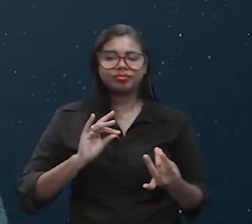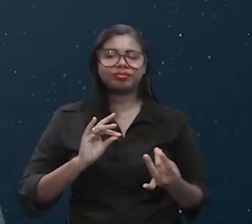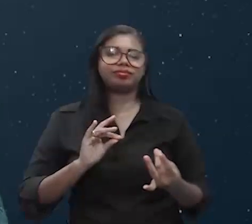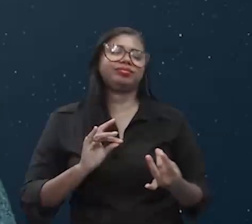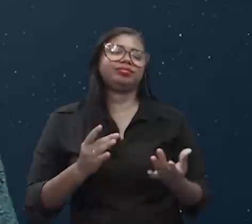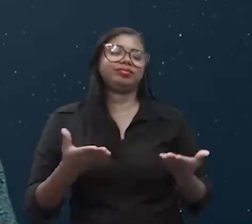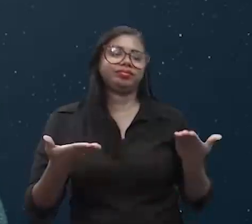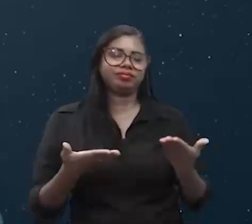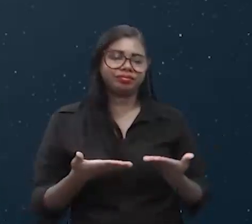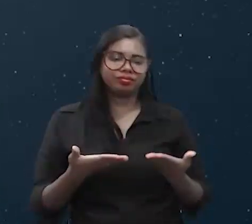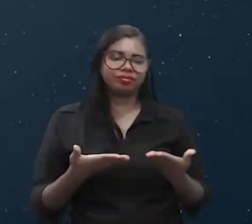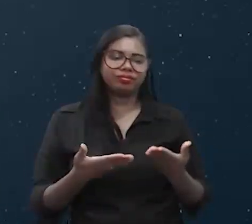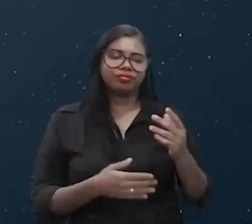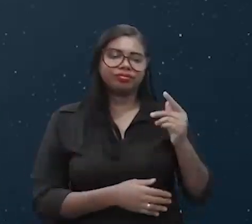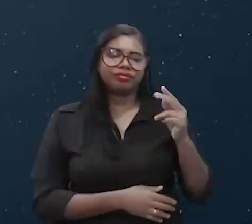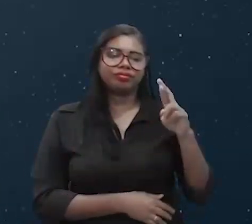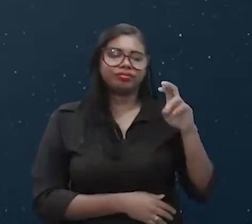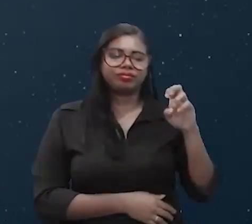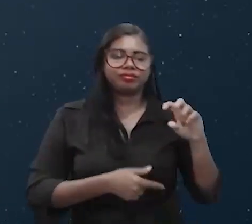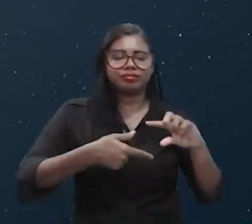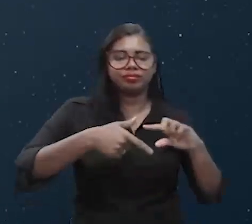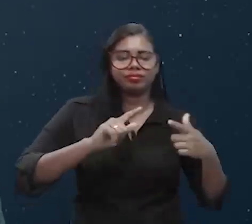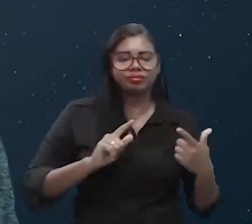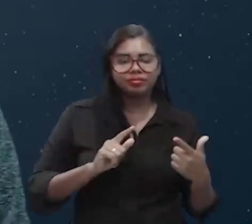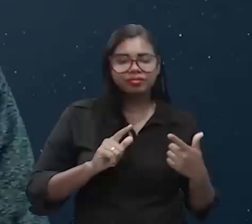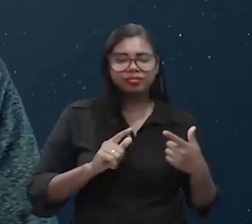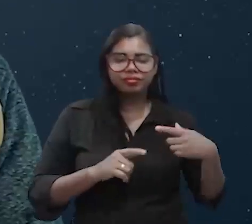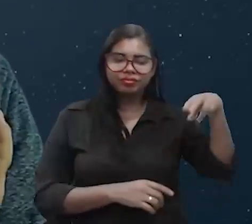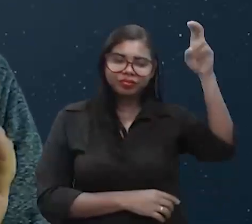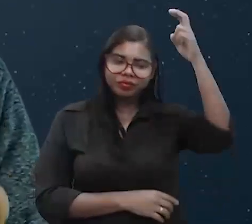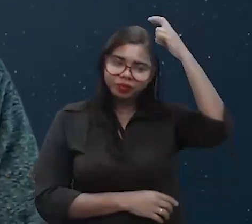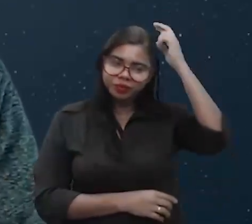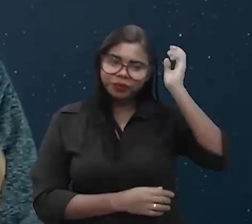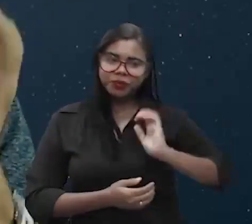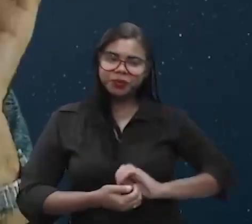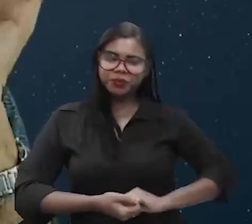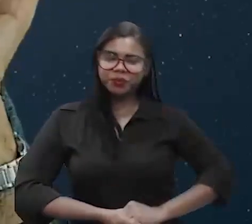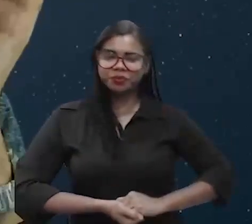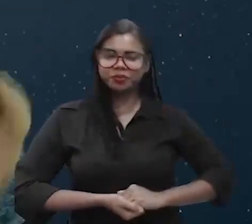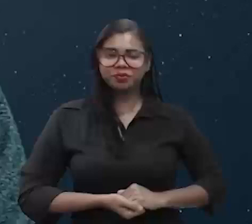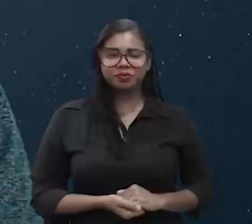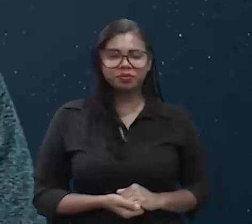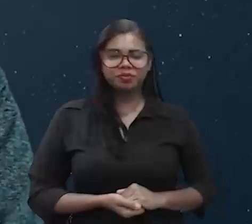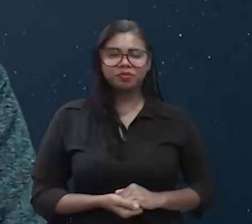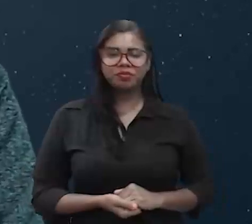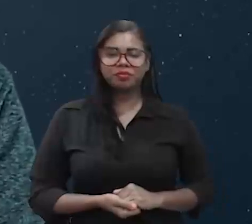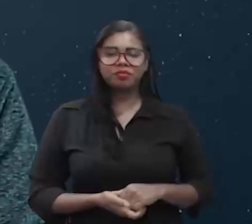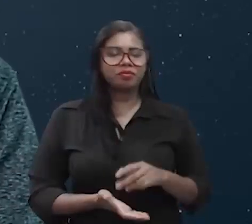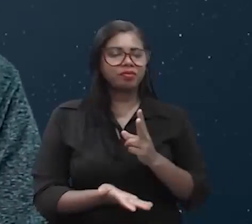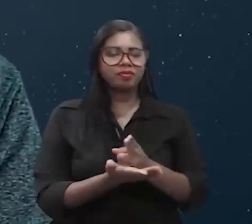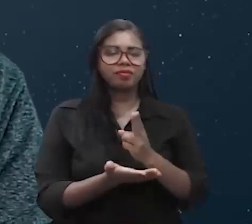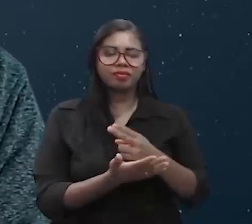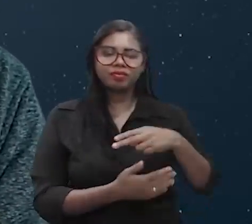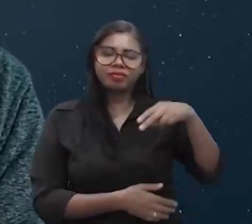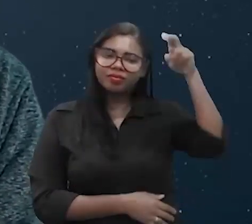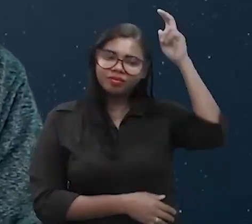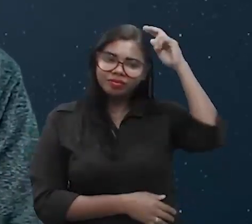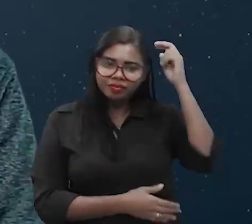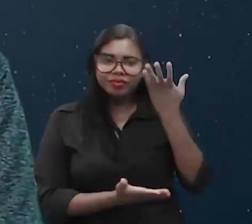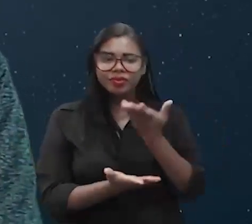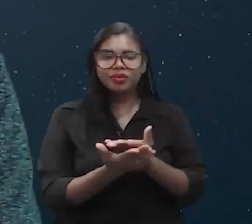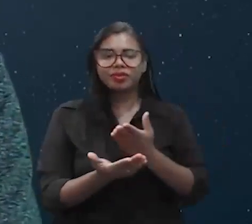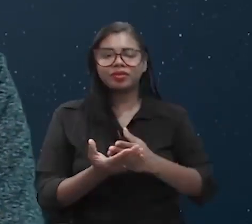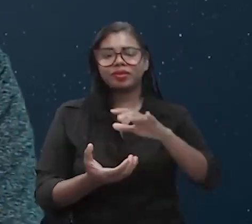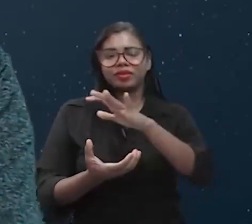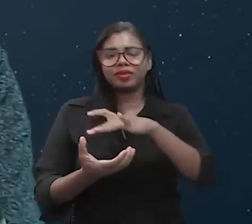pré-modernismo, esse sincretismo cultural. Tá? Então, Euclides sempre teve uma vida intelectual, sempre foi um homem ligado às letras, um estudioso. Tá?